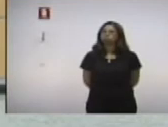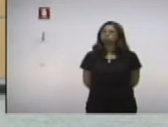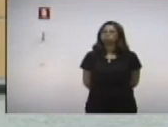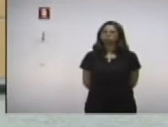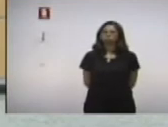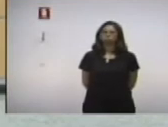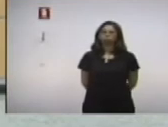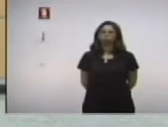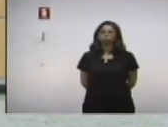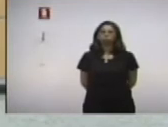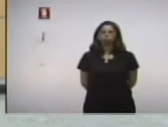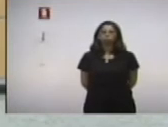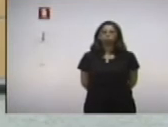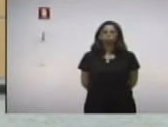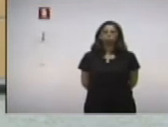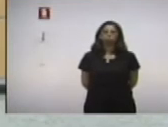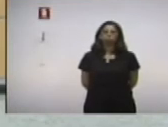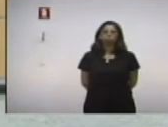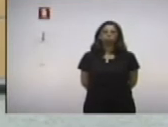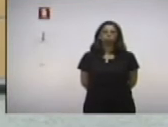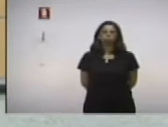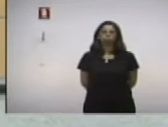E aí